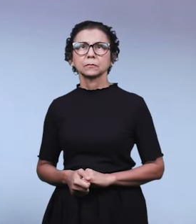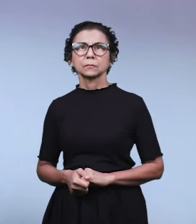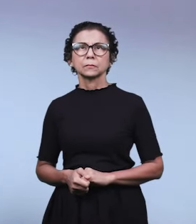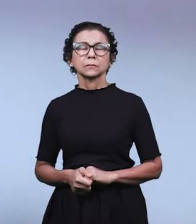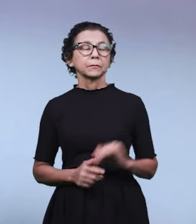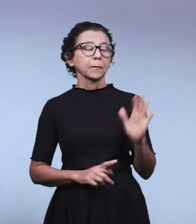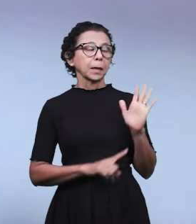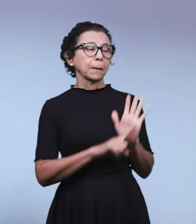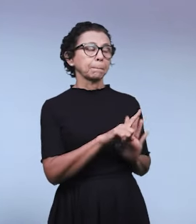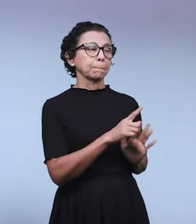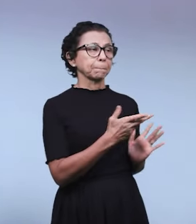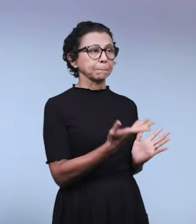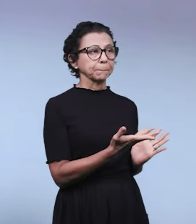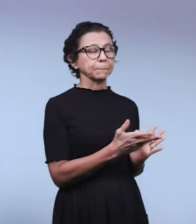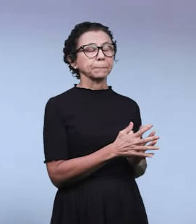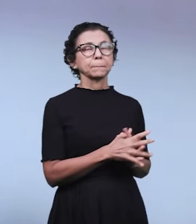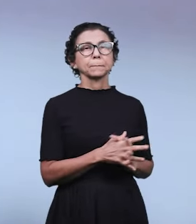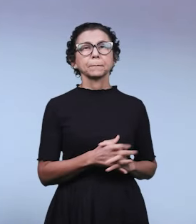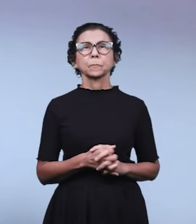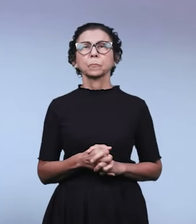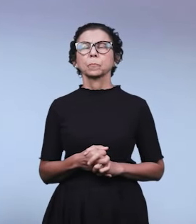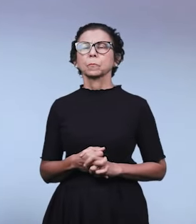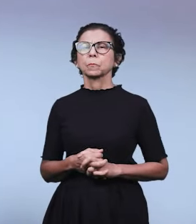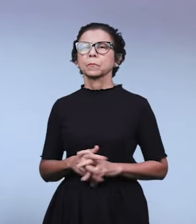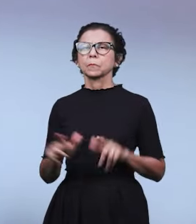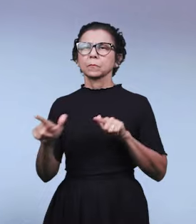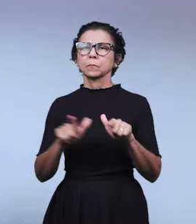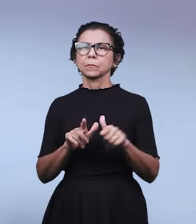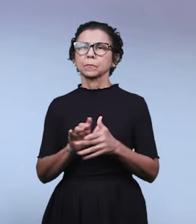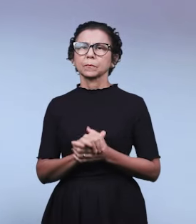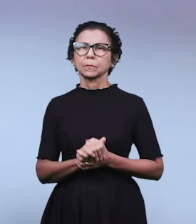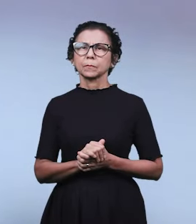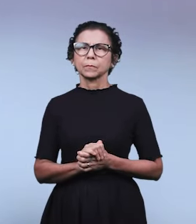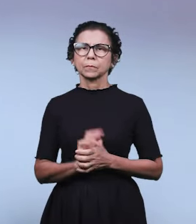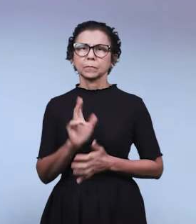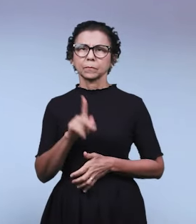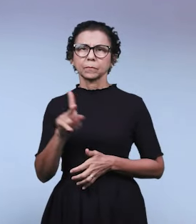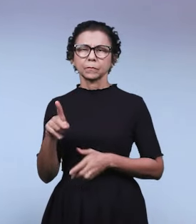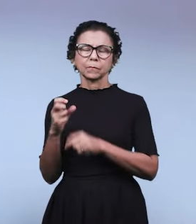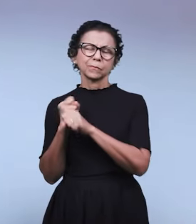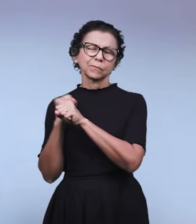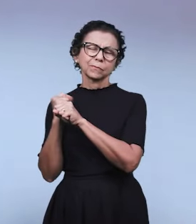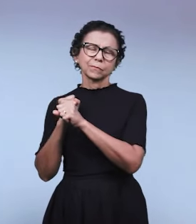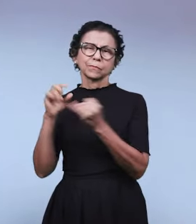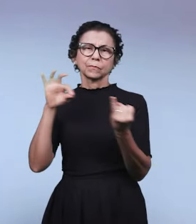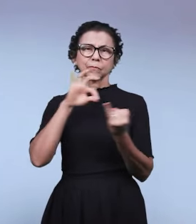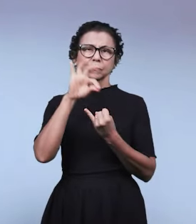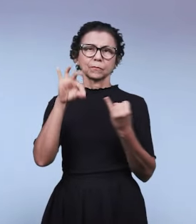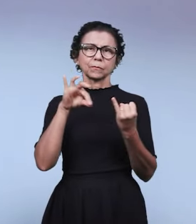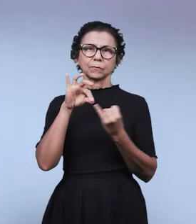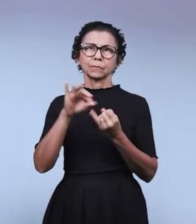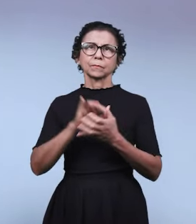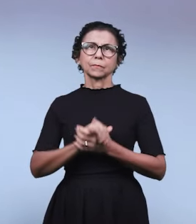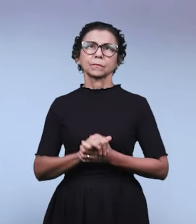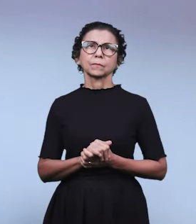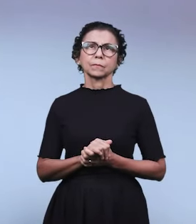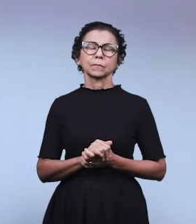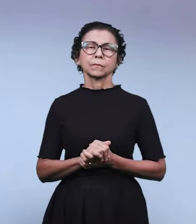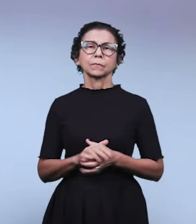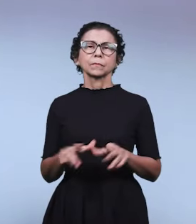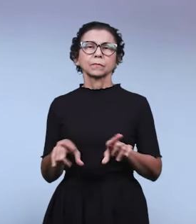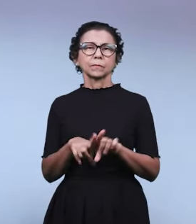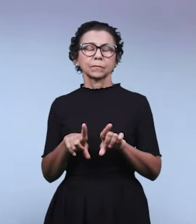Fernanda, que já atua como professora no IFES já há muitos anos, mas desde 2016 também como diretora